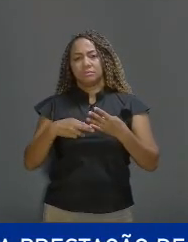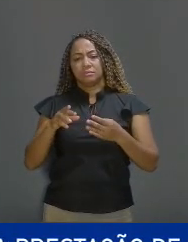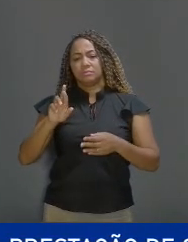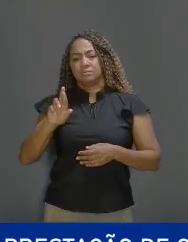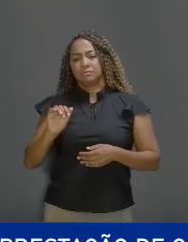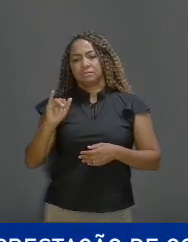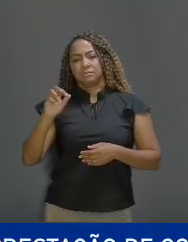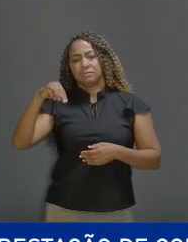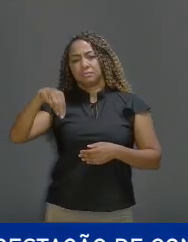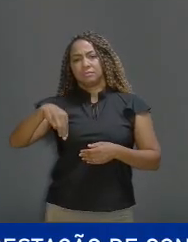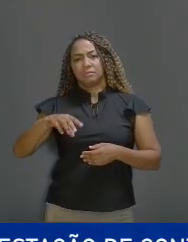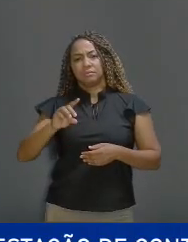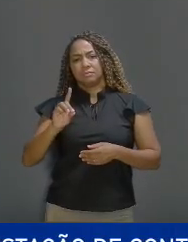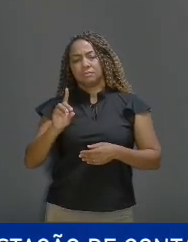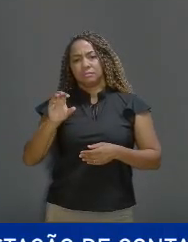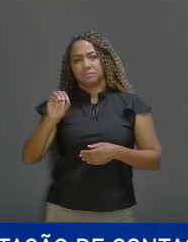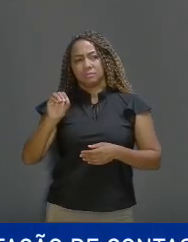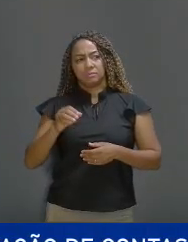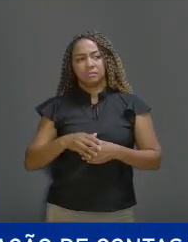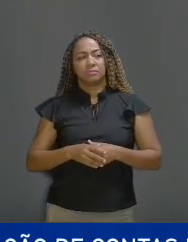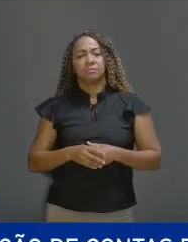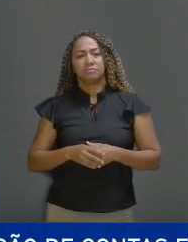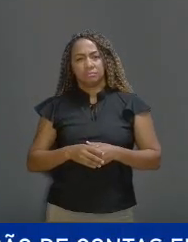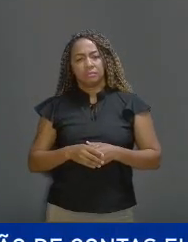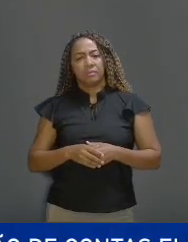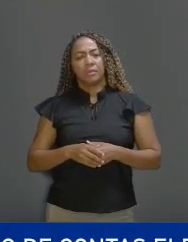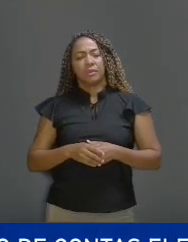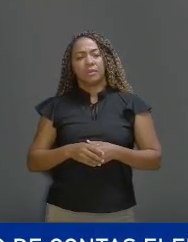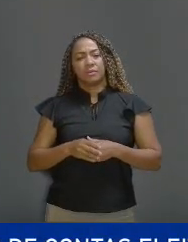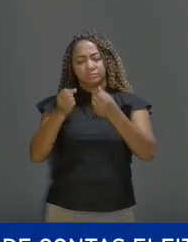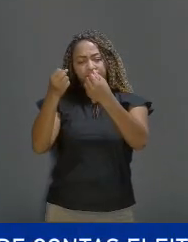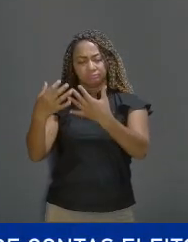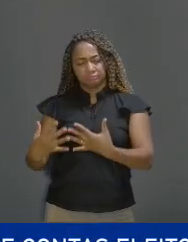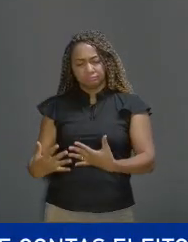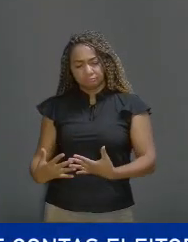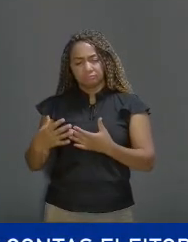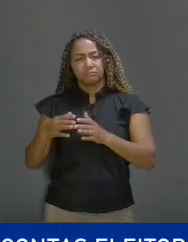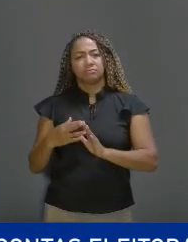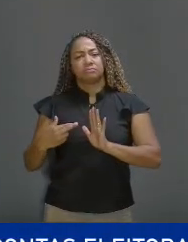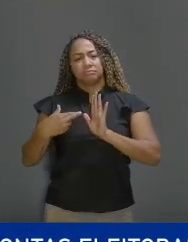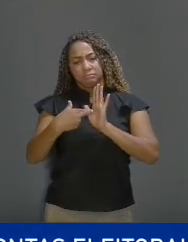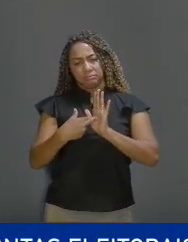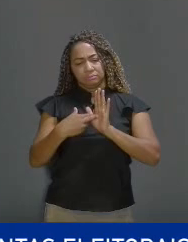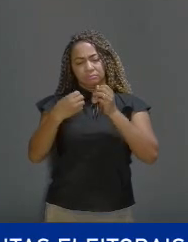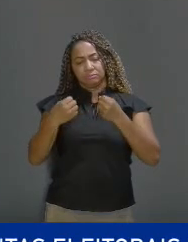Raimundo Nonato Souza. Vossa Excelência está com